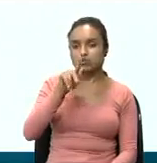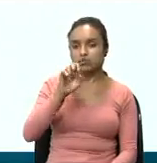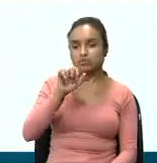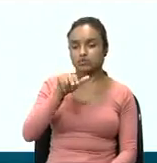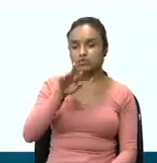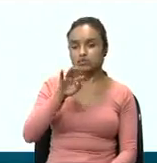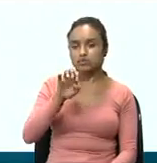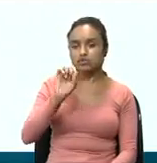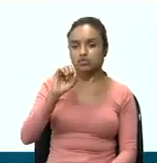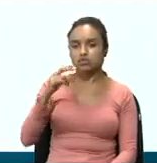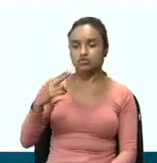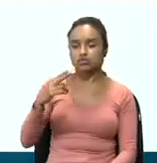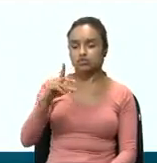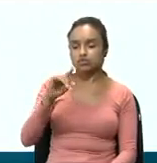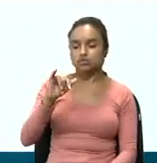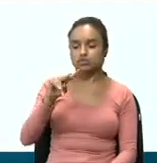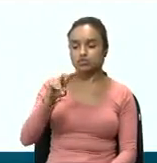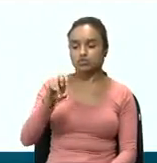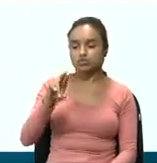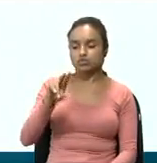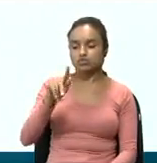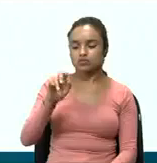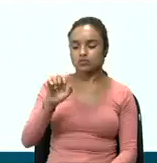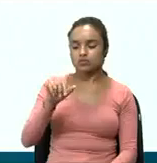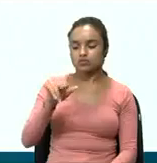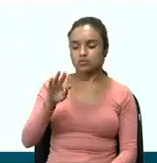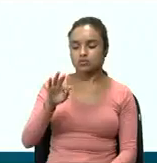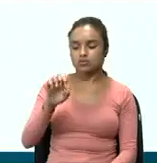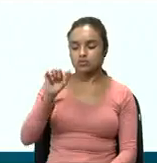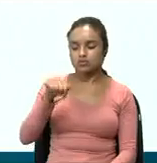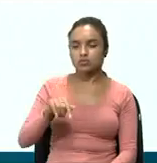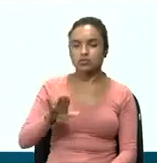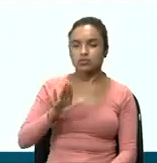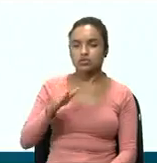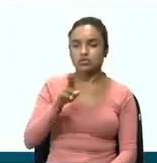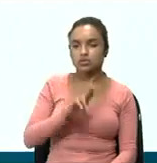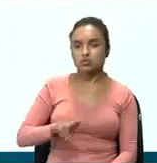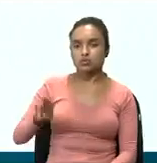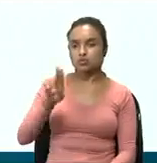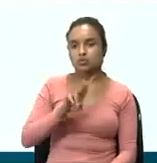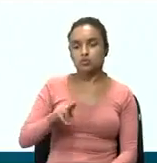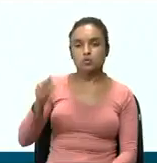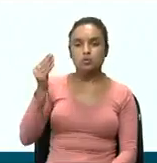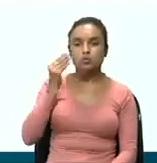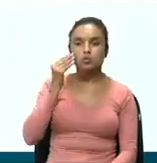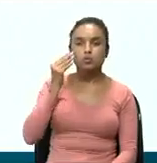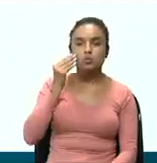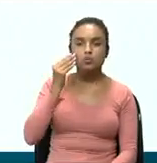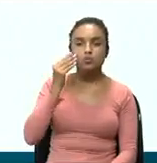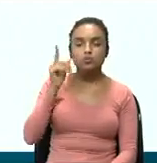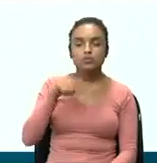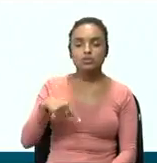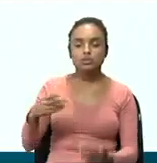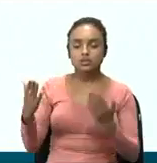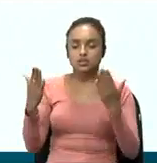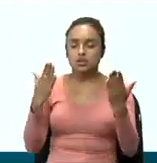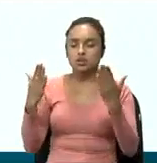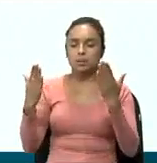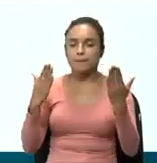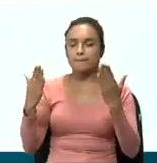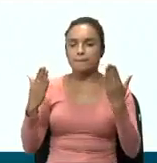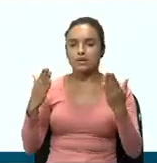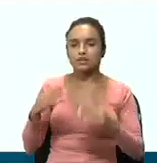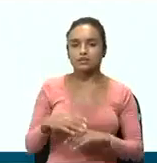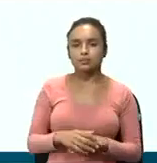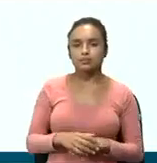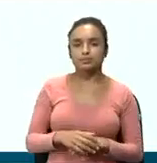divergente. E para resolver essa questão, nós vamos utilizar o chamado teste da comparação. Tá?